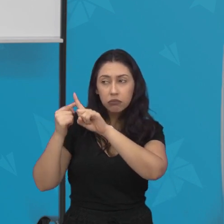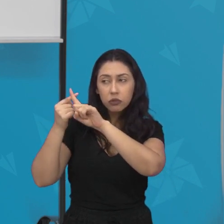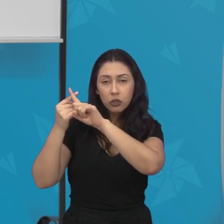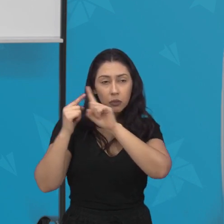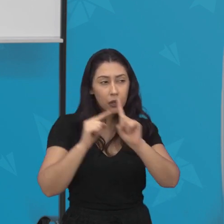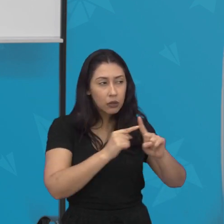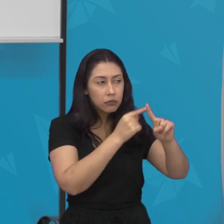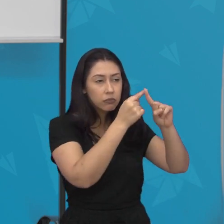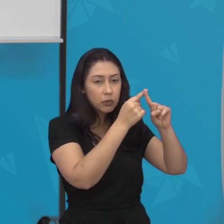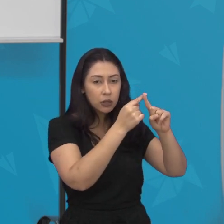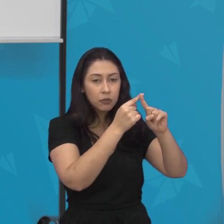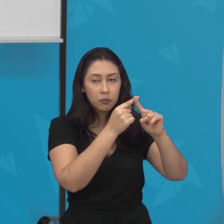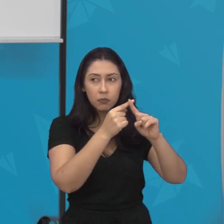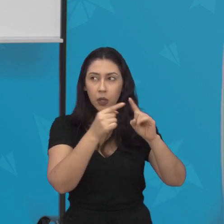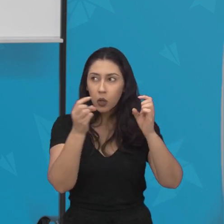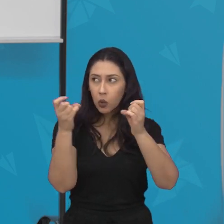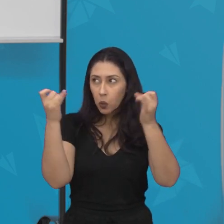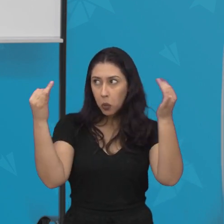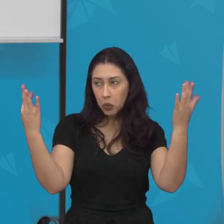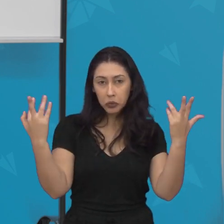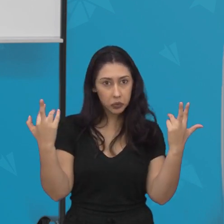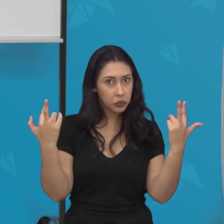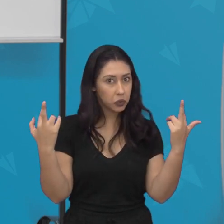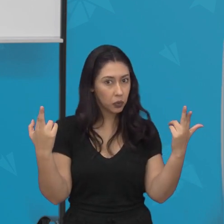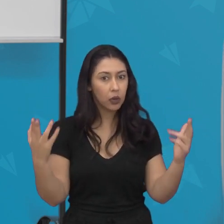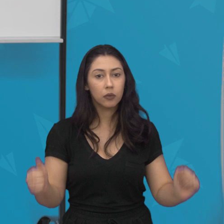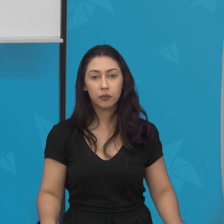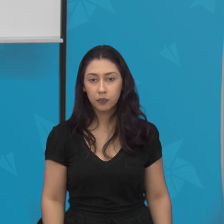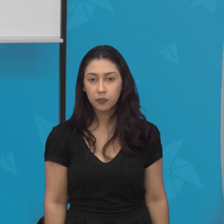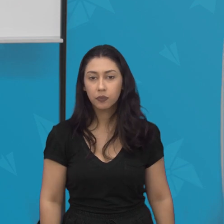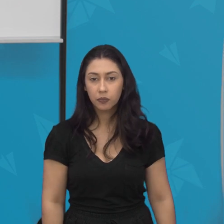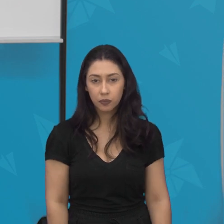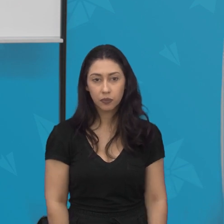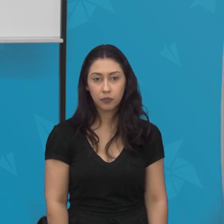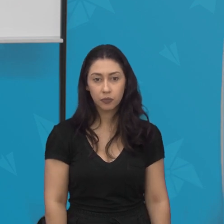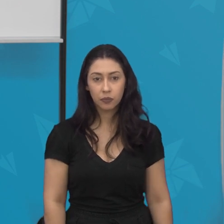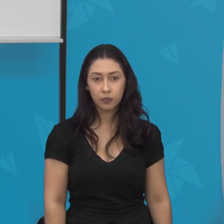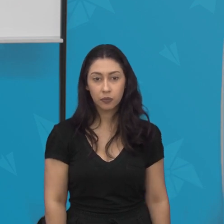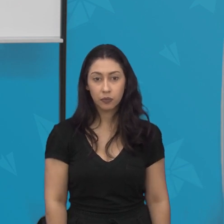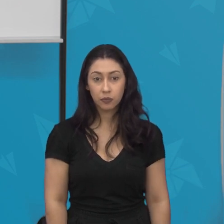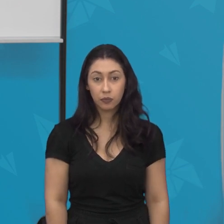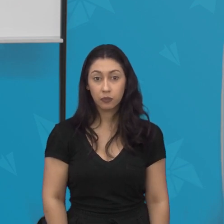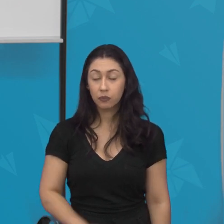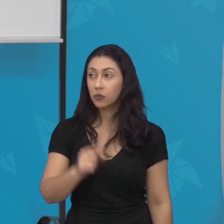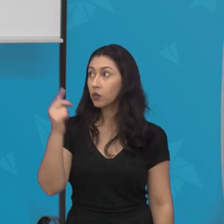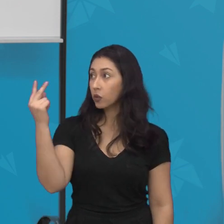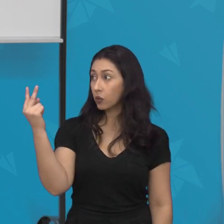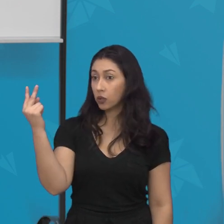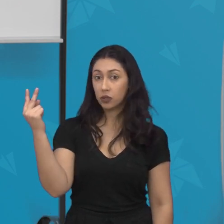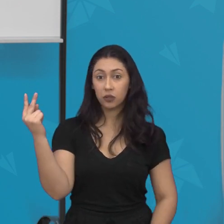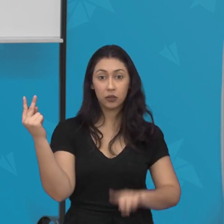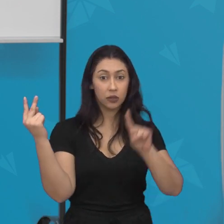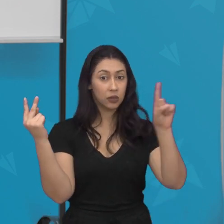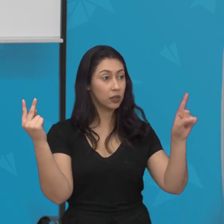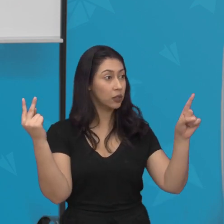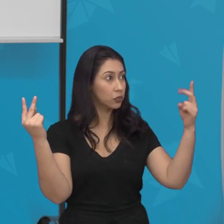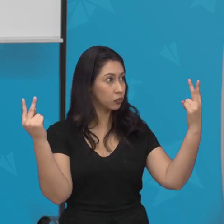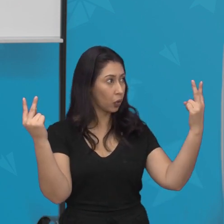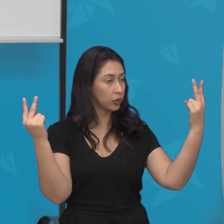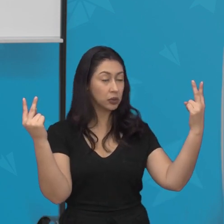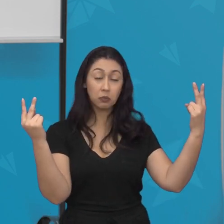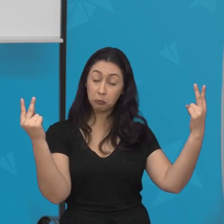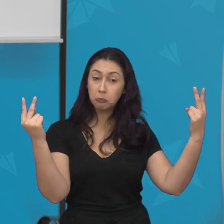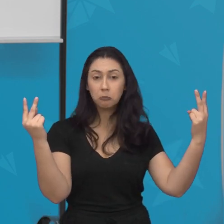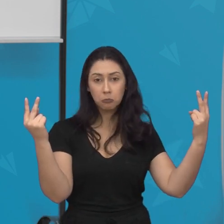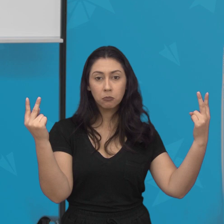multiplicar para a gente chegar no número de balanceamento correto, tudo bem? Então temos 2 aqui, 2 hidrogênios lá,